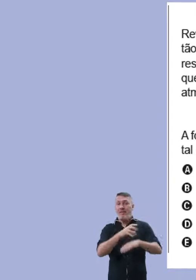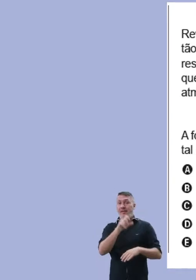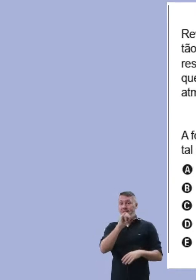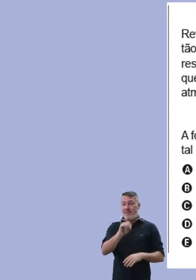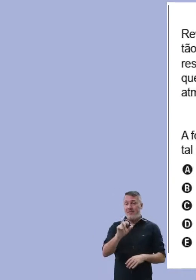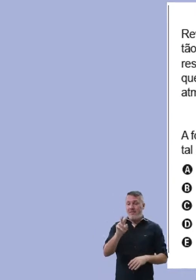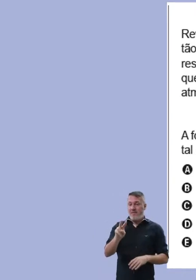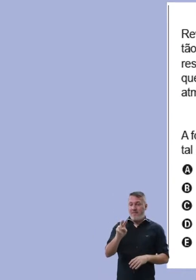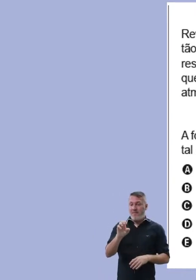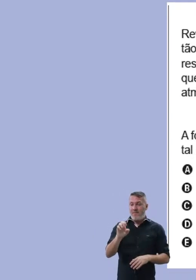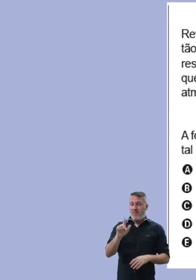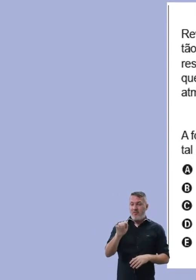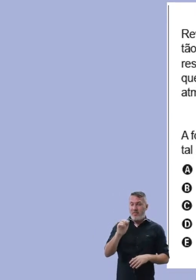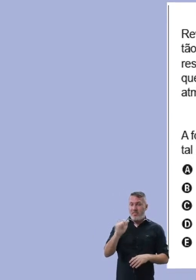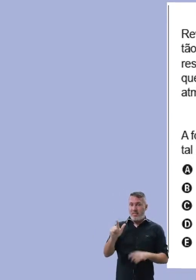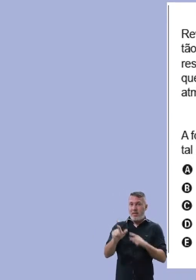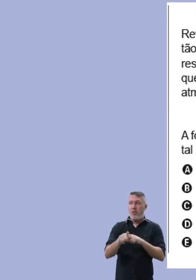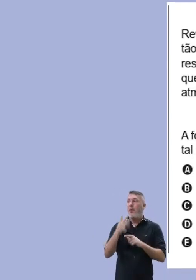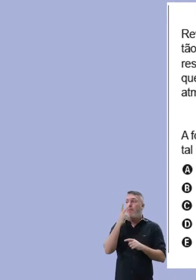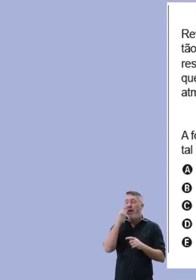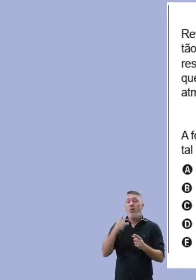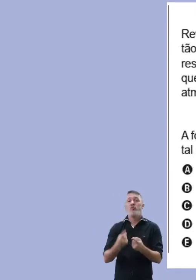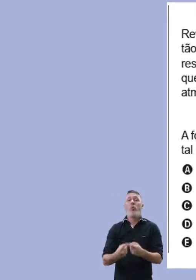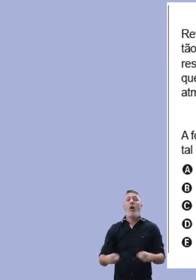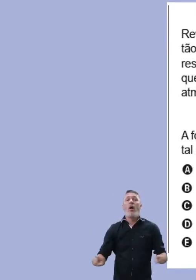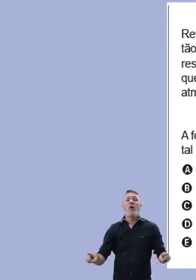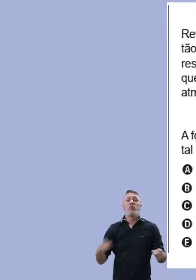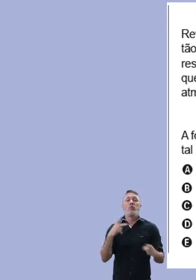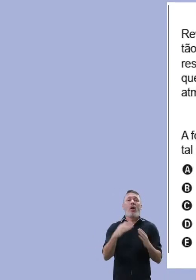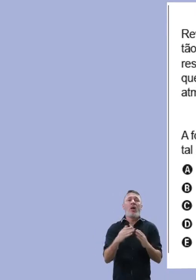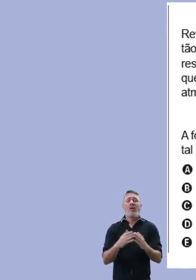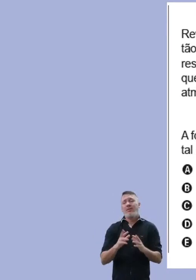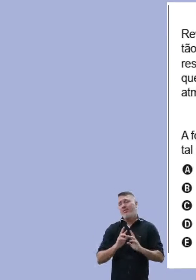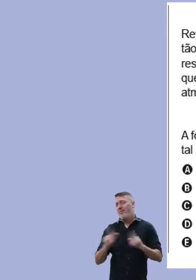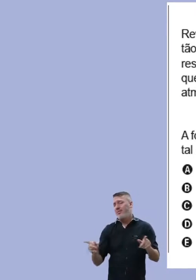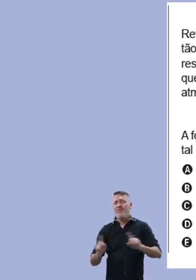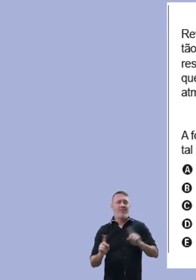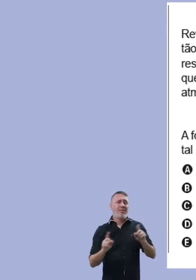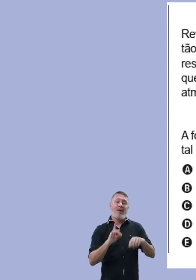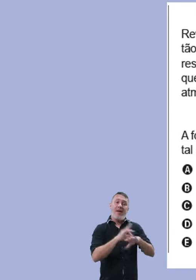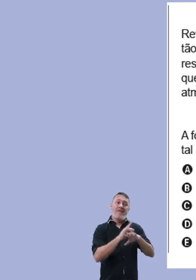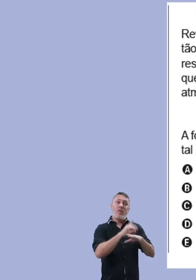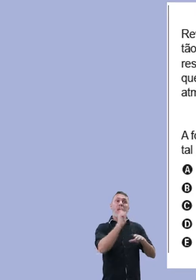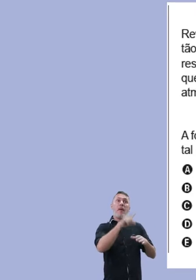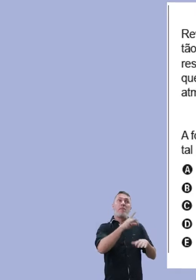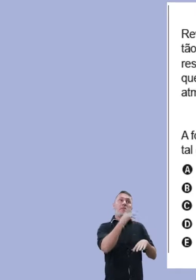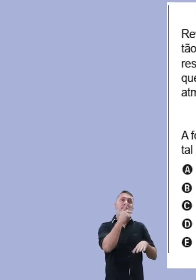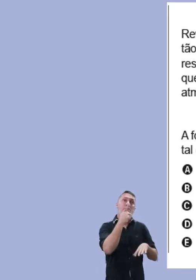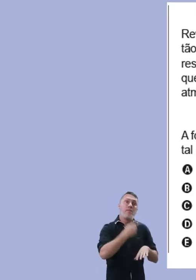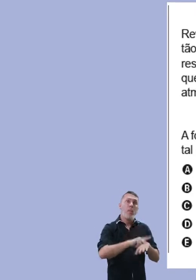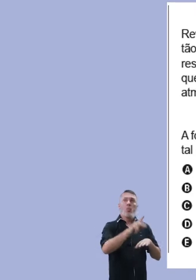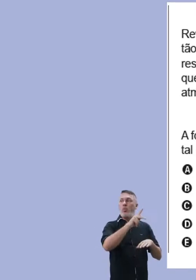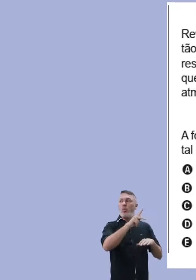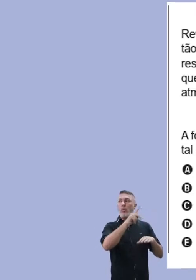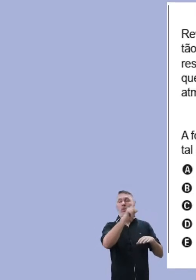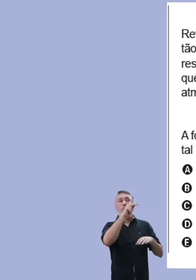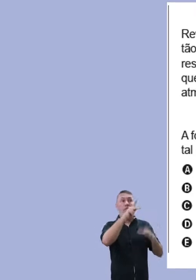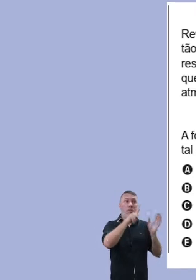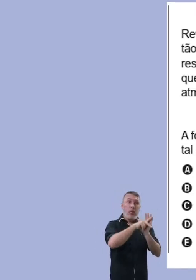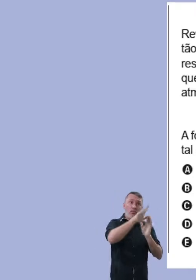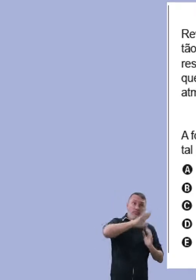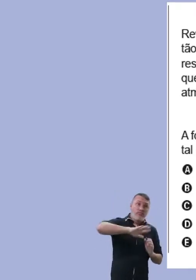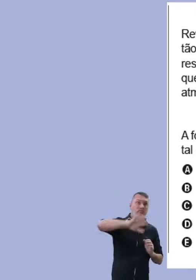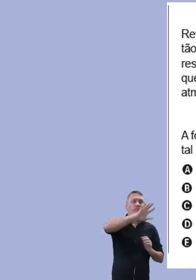você está falando que é carvão de churrasco da sua casa. Não, é um carvão diferente. É um carvão mineral, meu